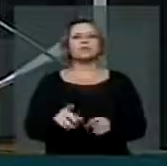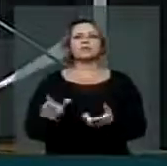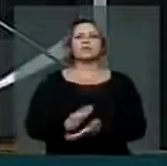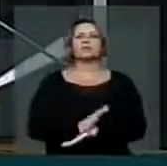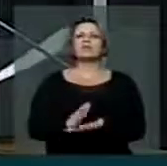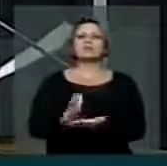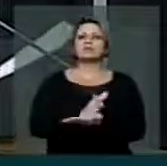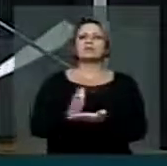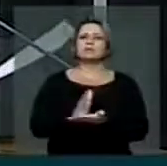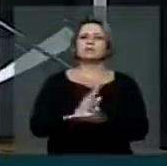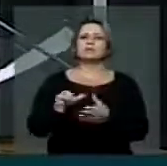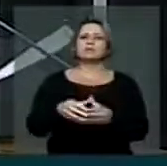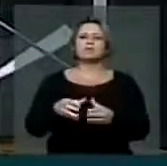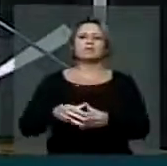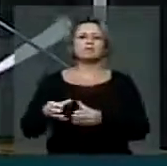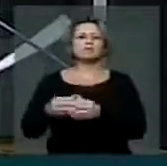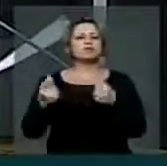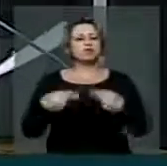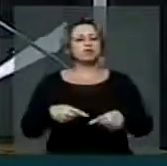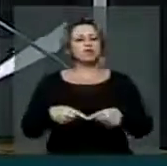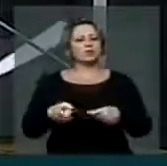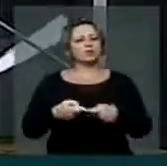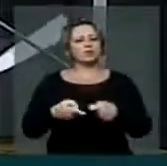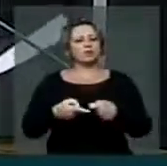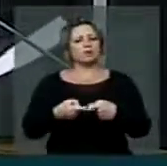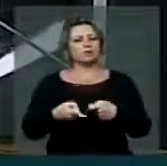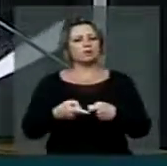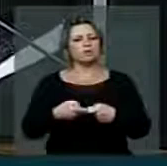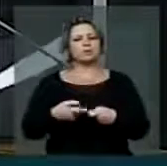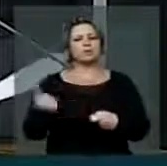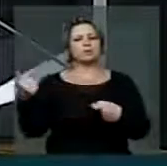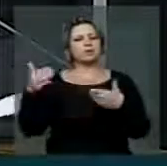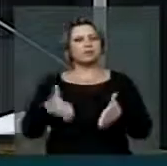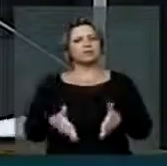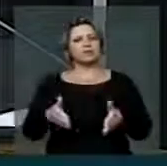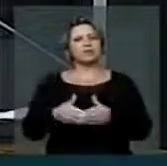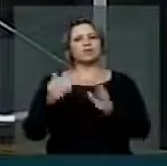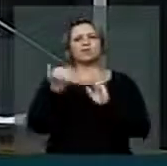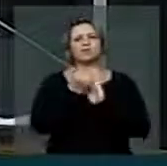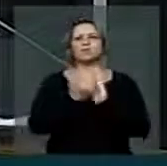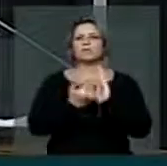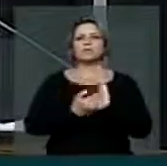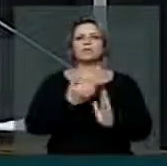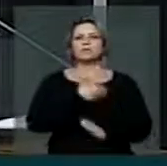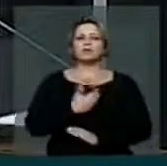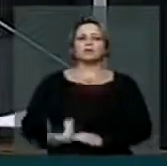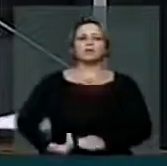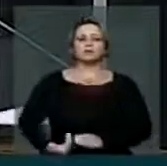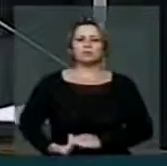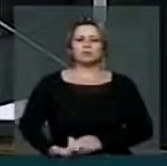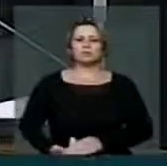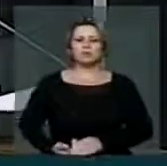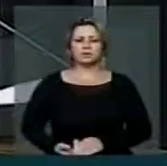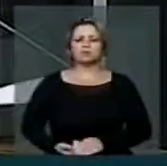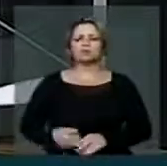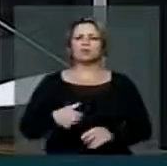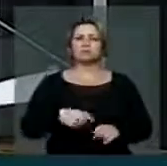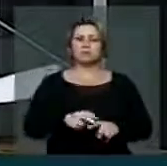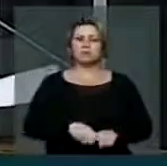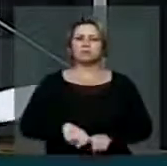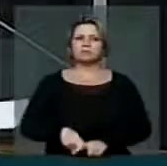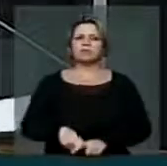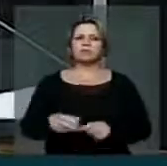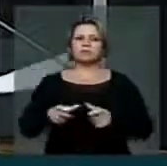alguns setores contra médicos que vieram integrar um programa governamental. E é de